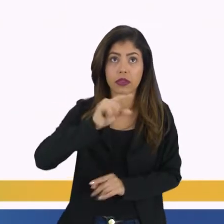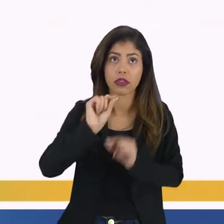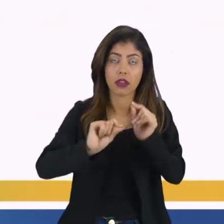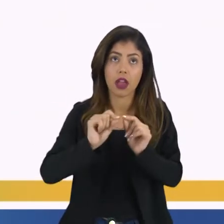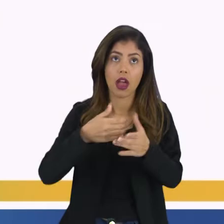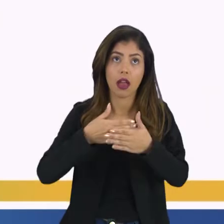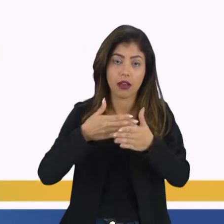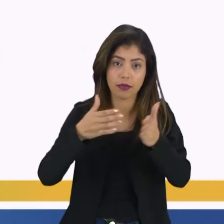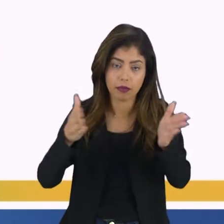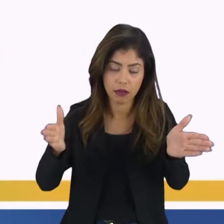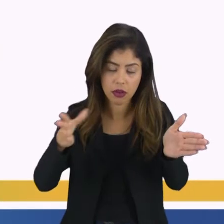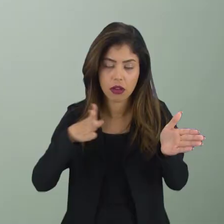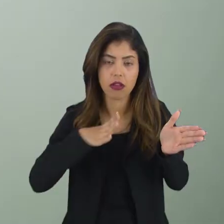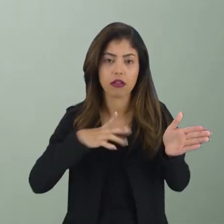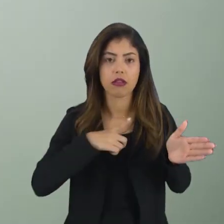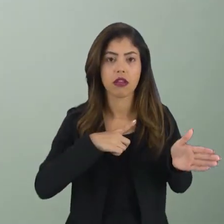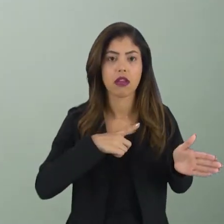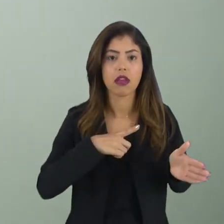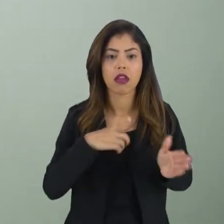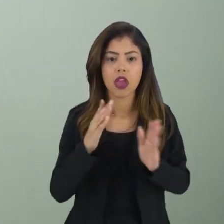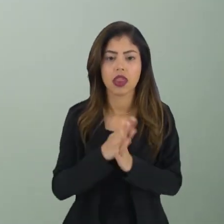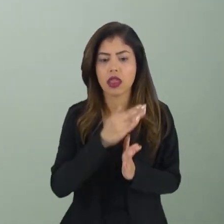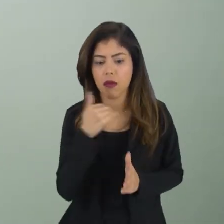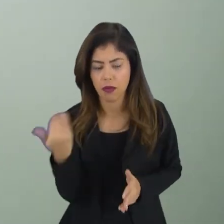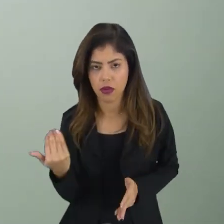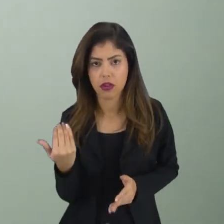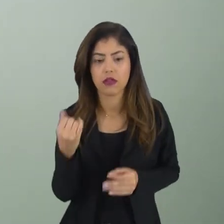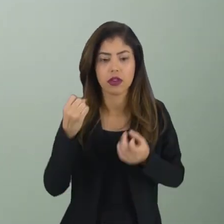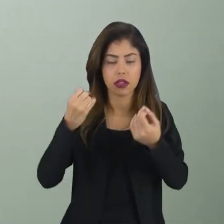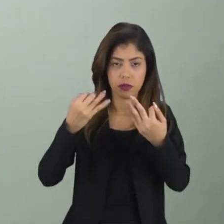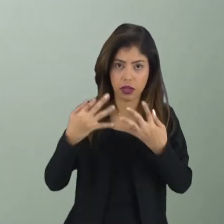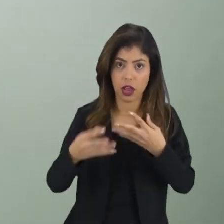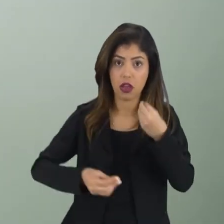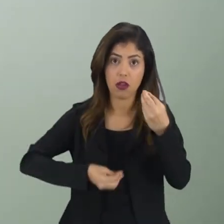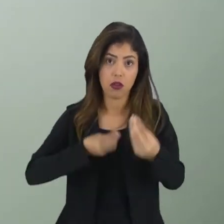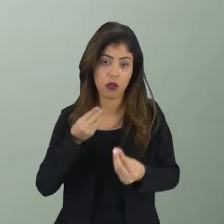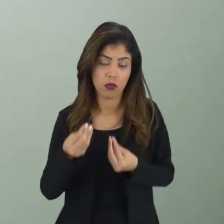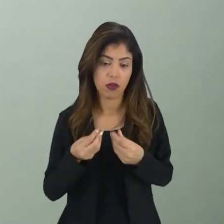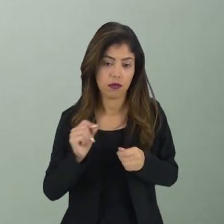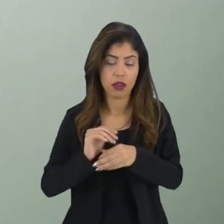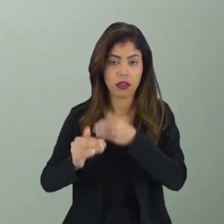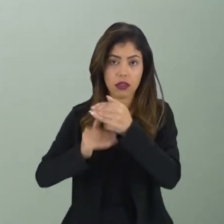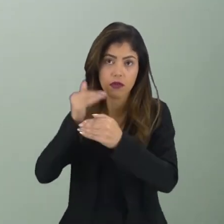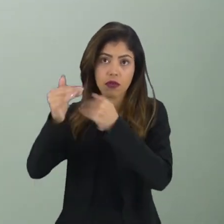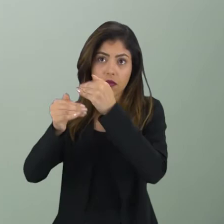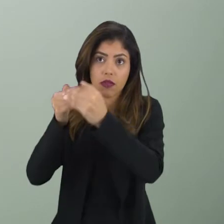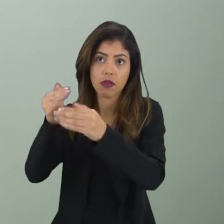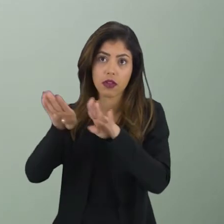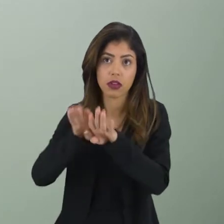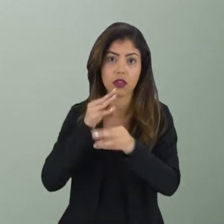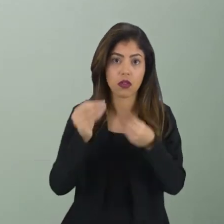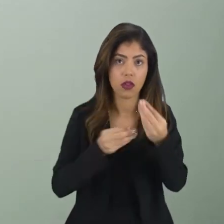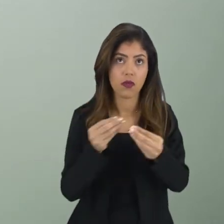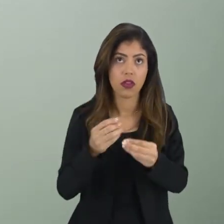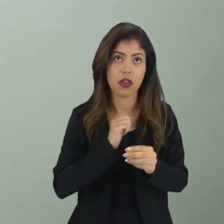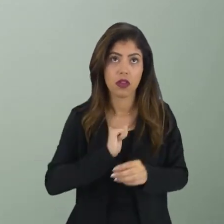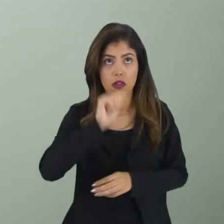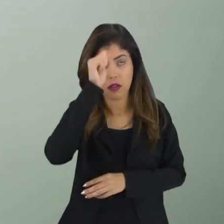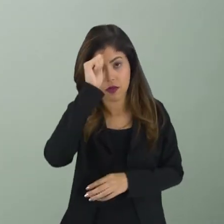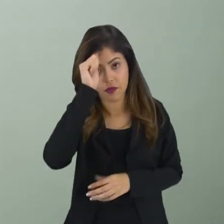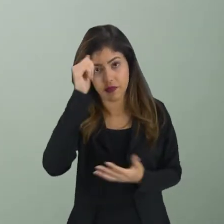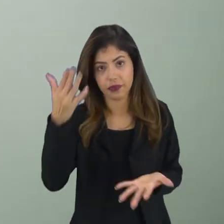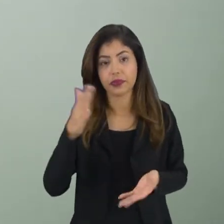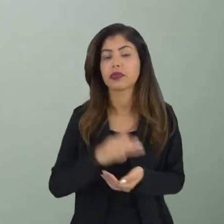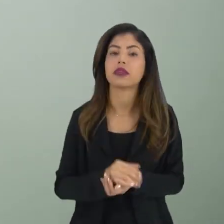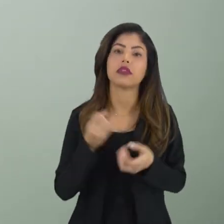né? Vai introduzir essa questão da morte, ele vai explicar como é que essa obra vai ser desenvolvida, a questão dele ser um defunto autor,